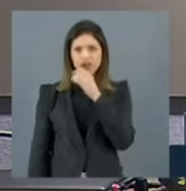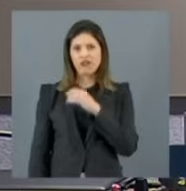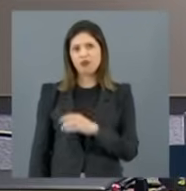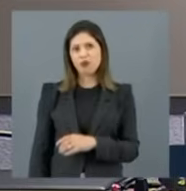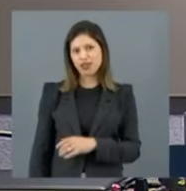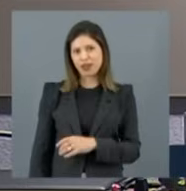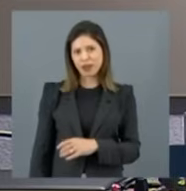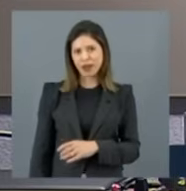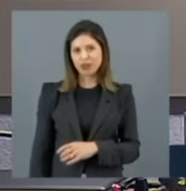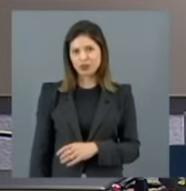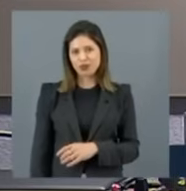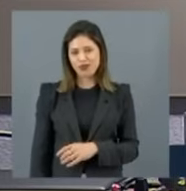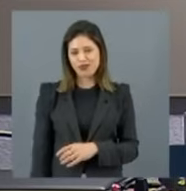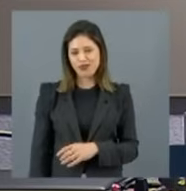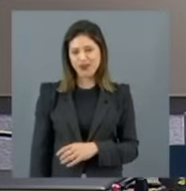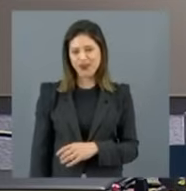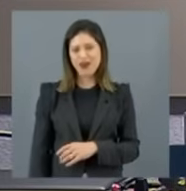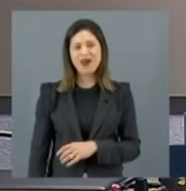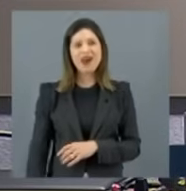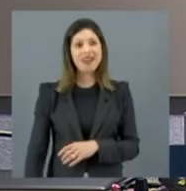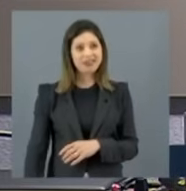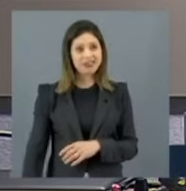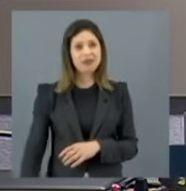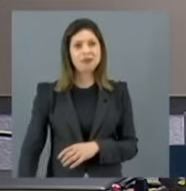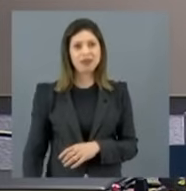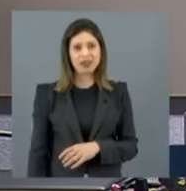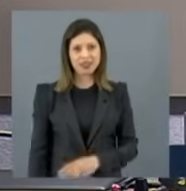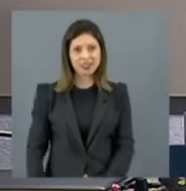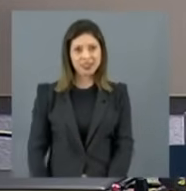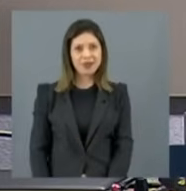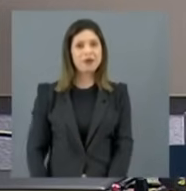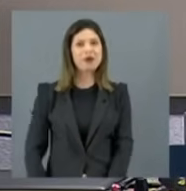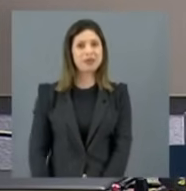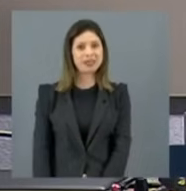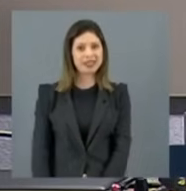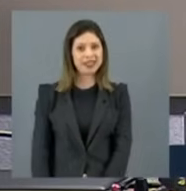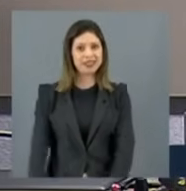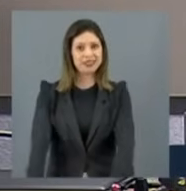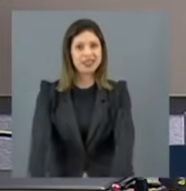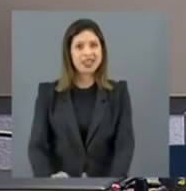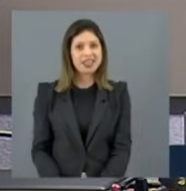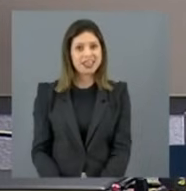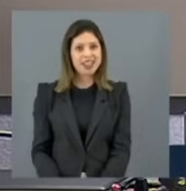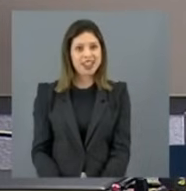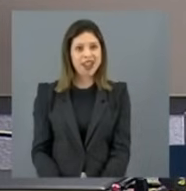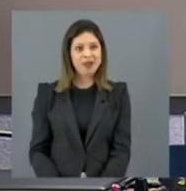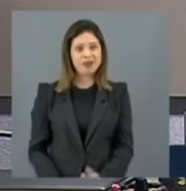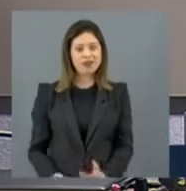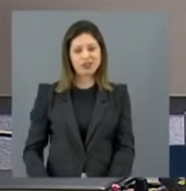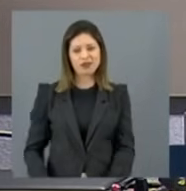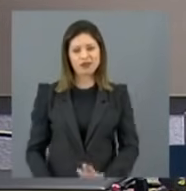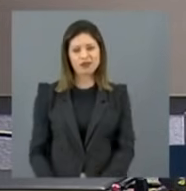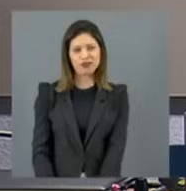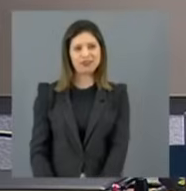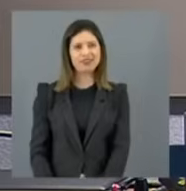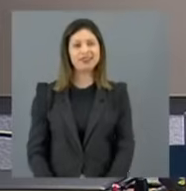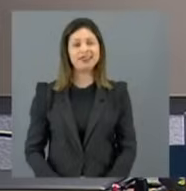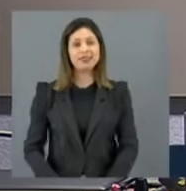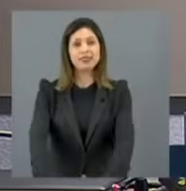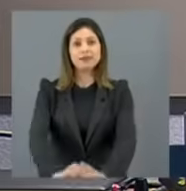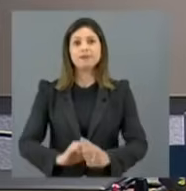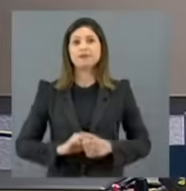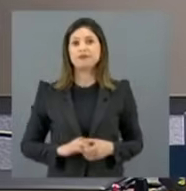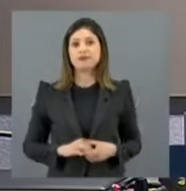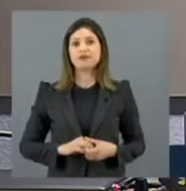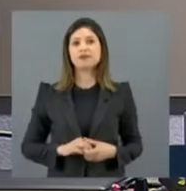personalidades, políticos, são artistas, são influenciadores, e isso não